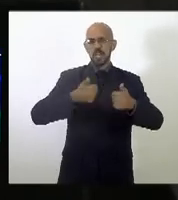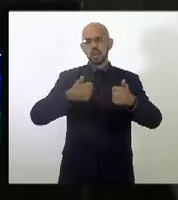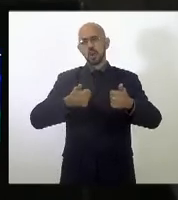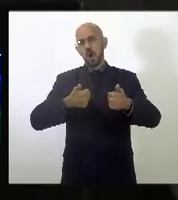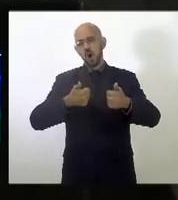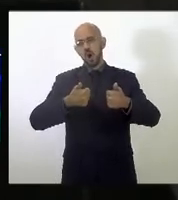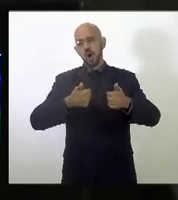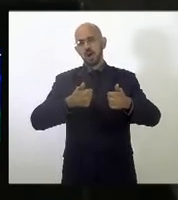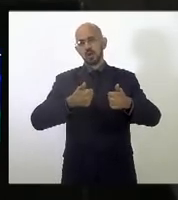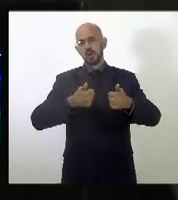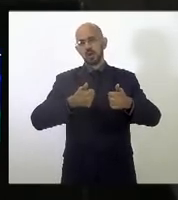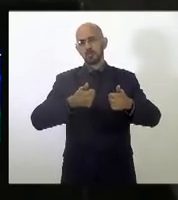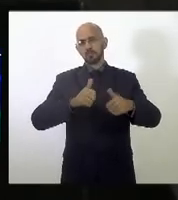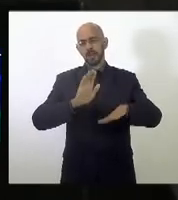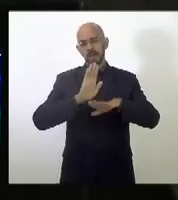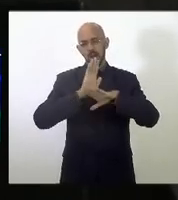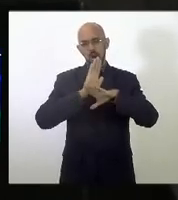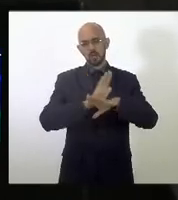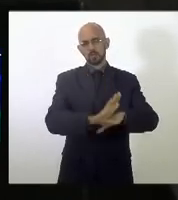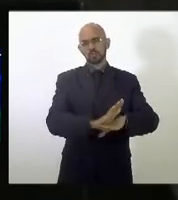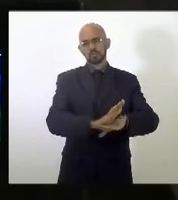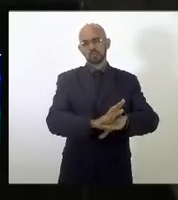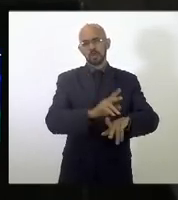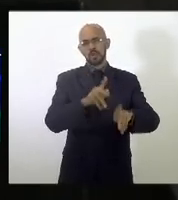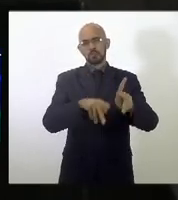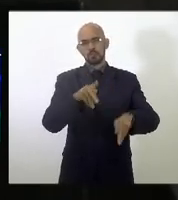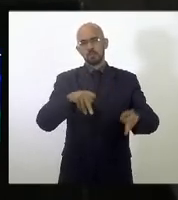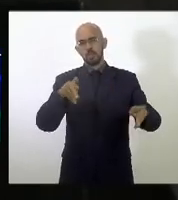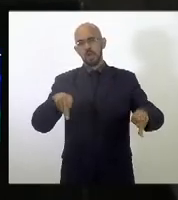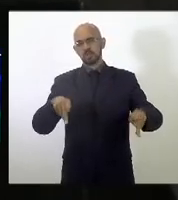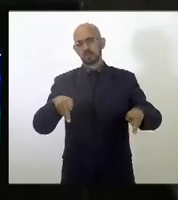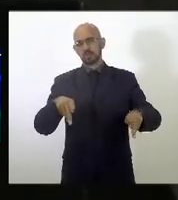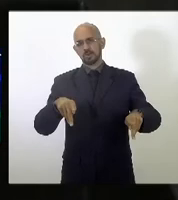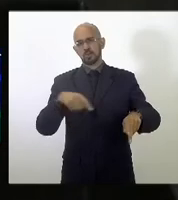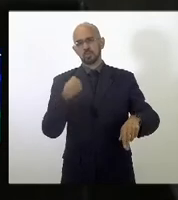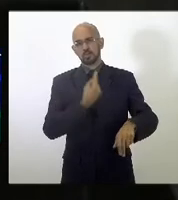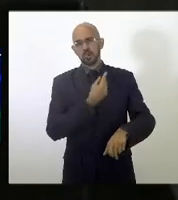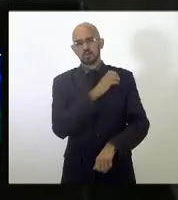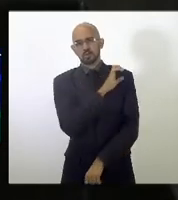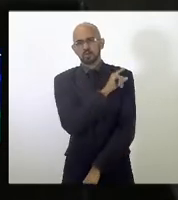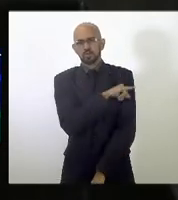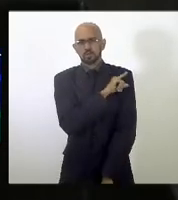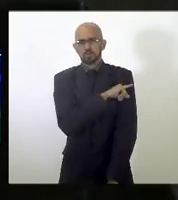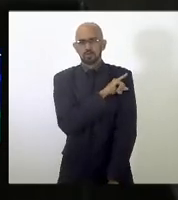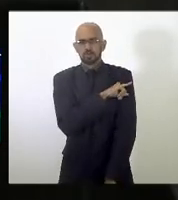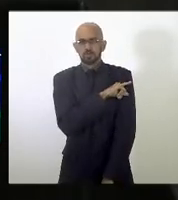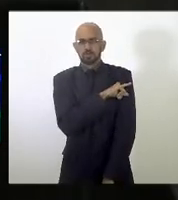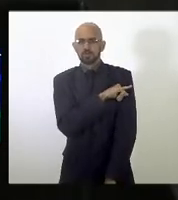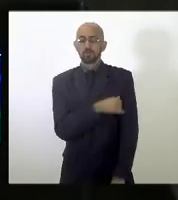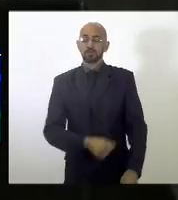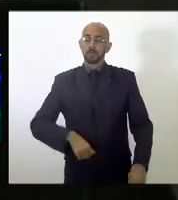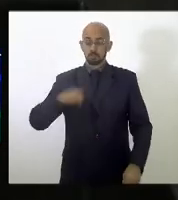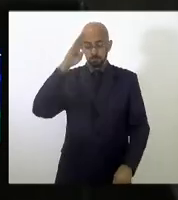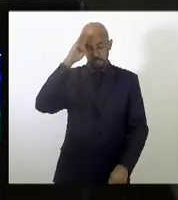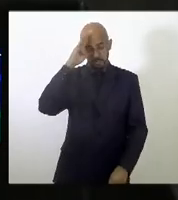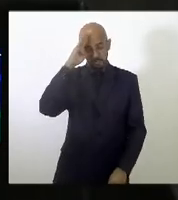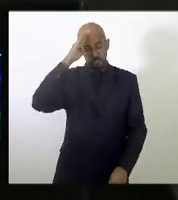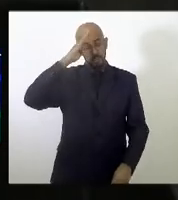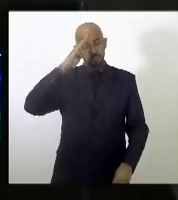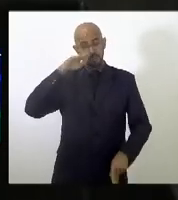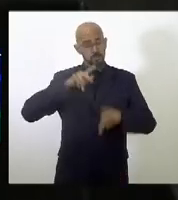em benefício da população do nosso Estado, principalmente